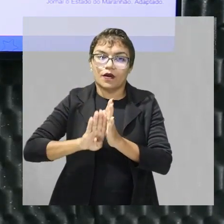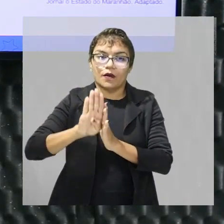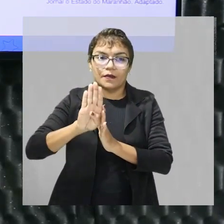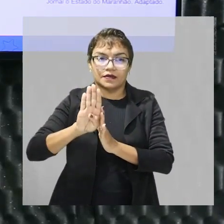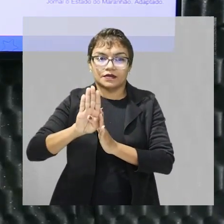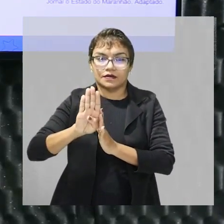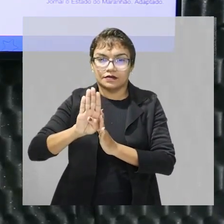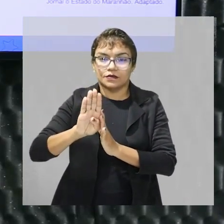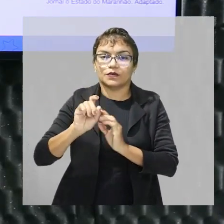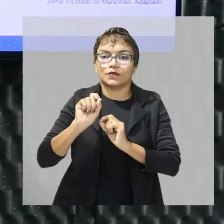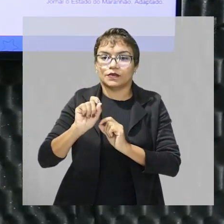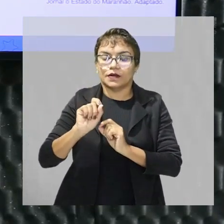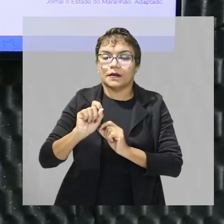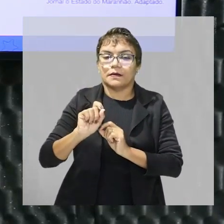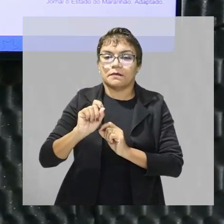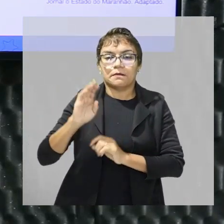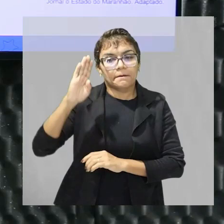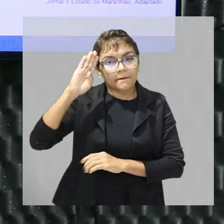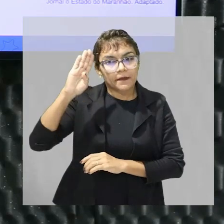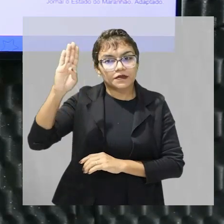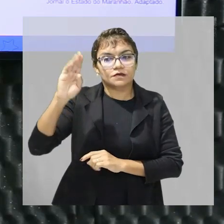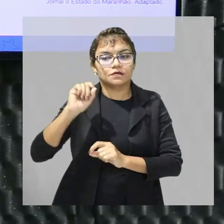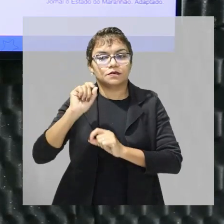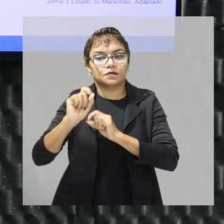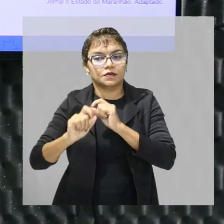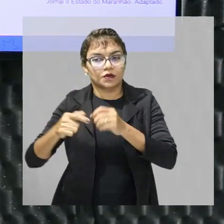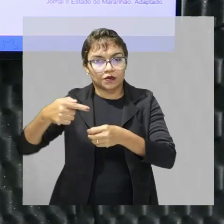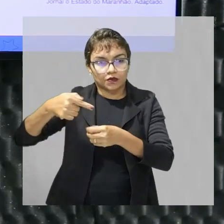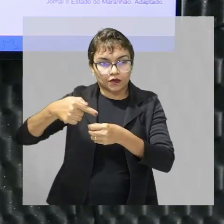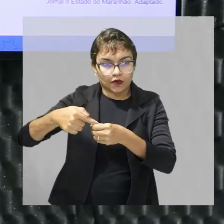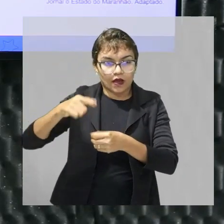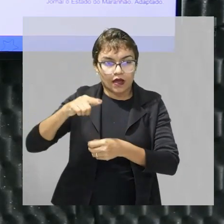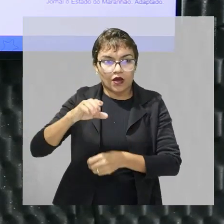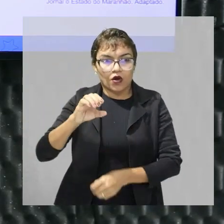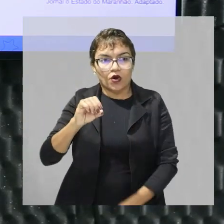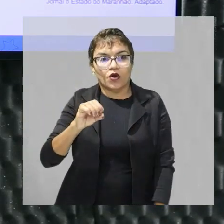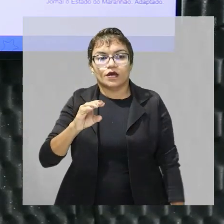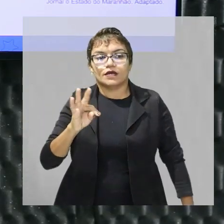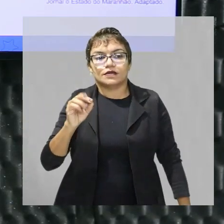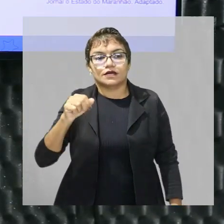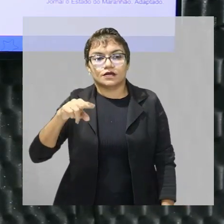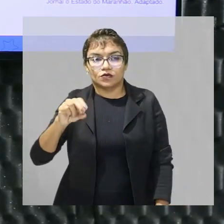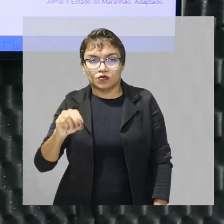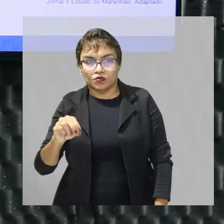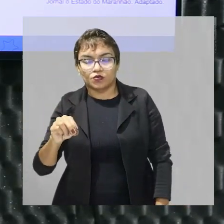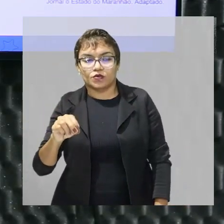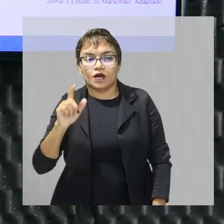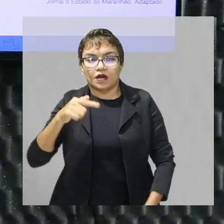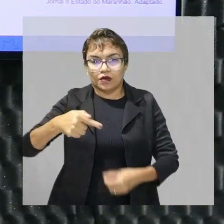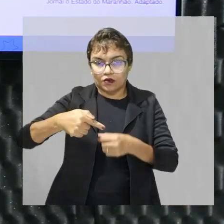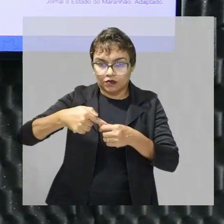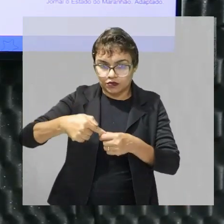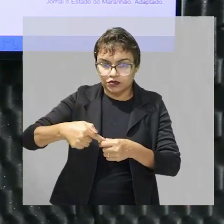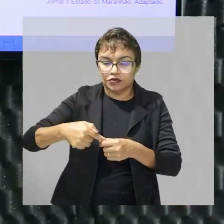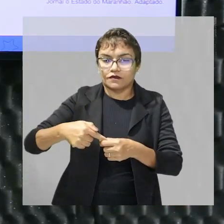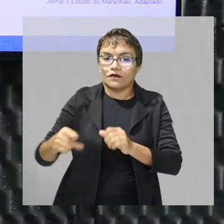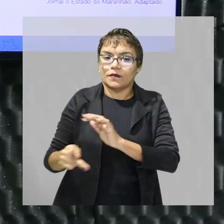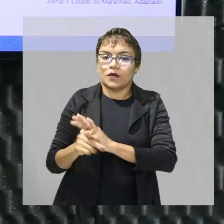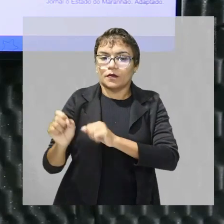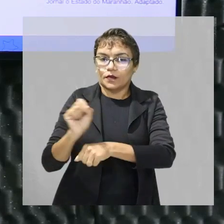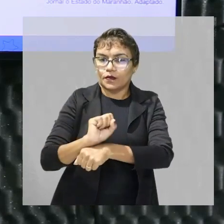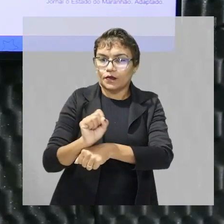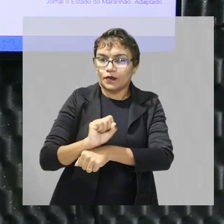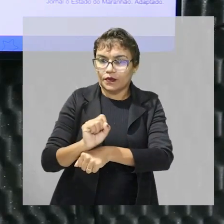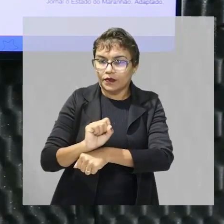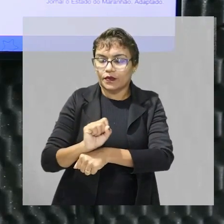pois um dos principais constituintes da gasolina é o octano, ok? Combustível automotivo que, por meio da